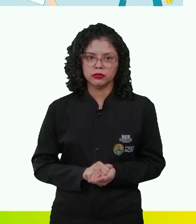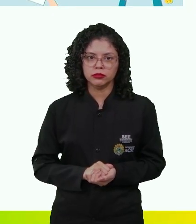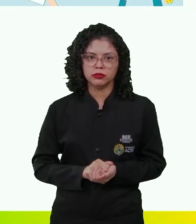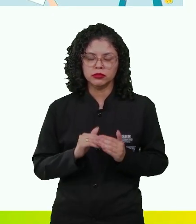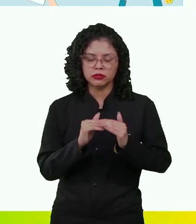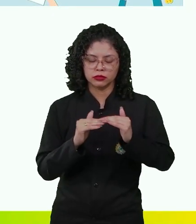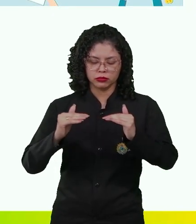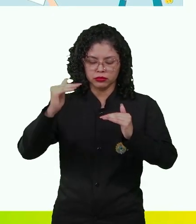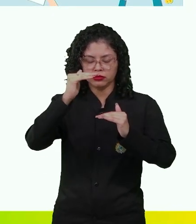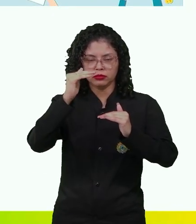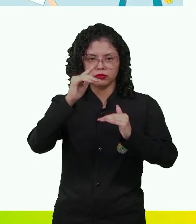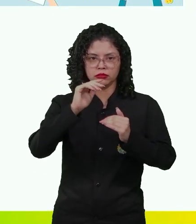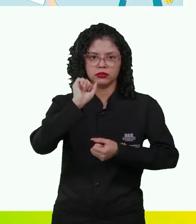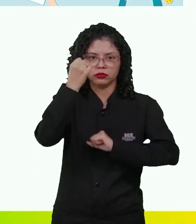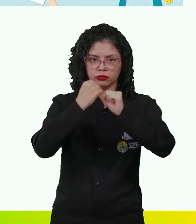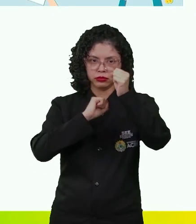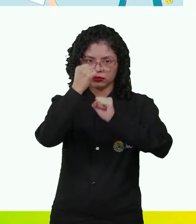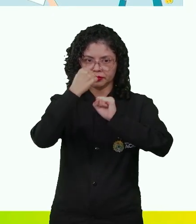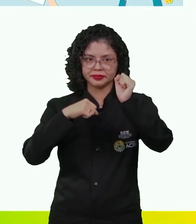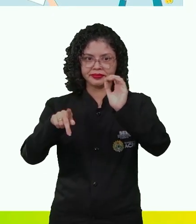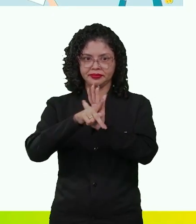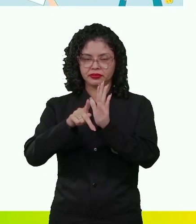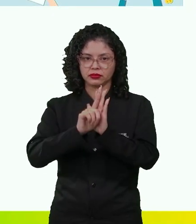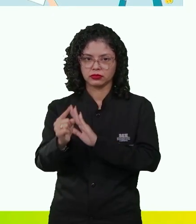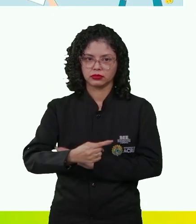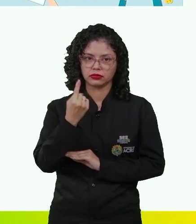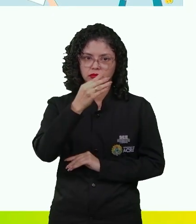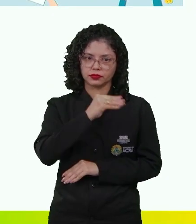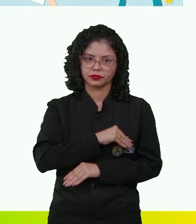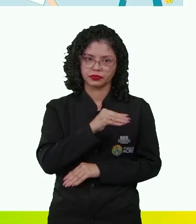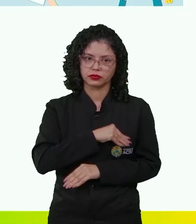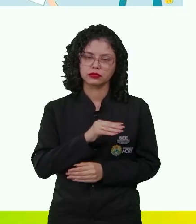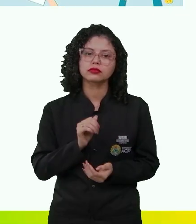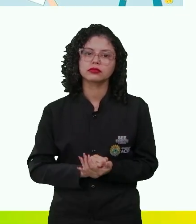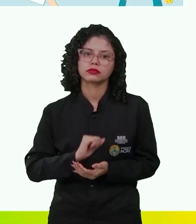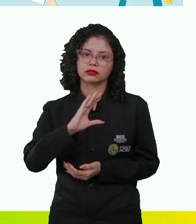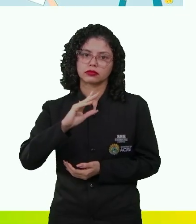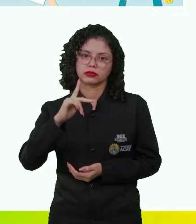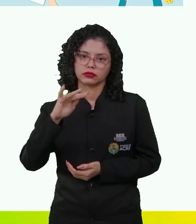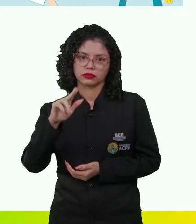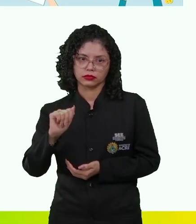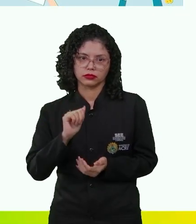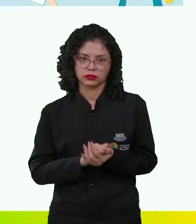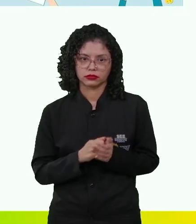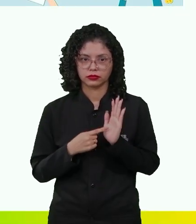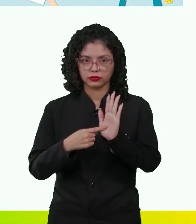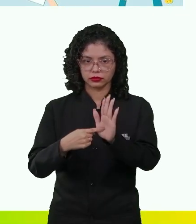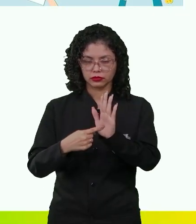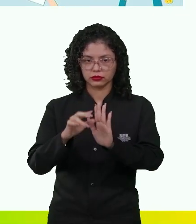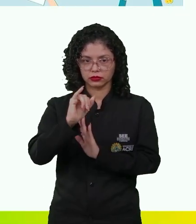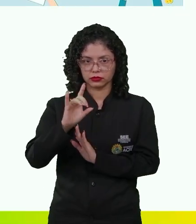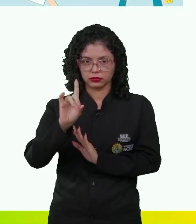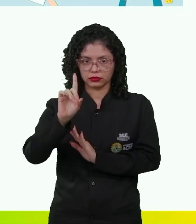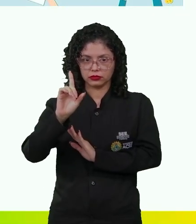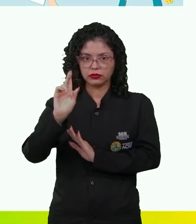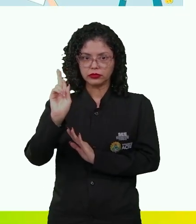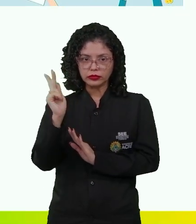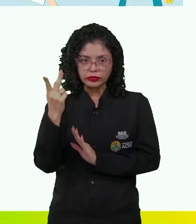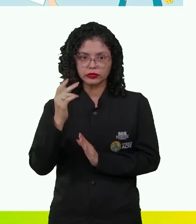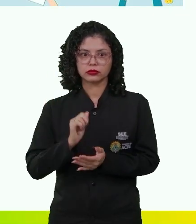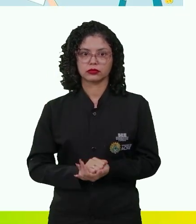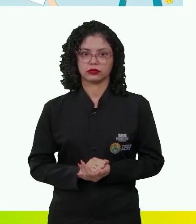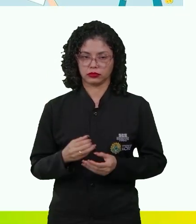com elevado grau de industrialização e alta renda per capita. Apresentam-se índice de desenvolvimento